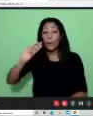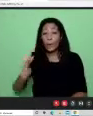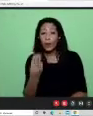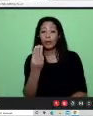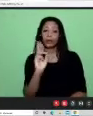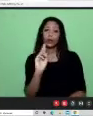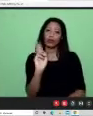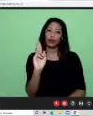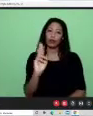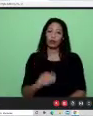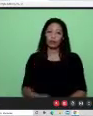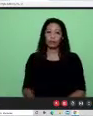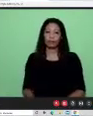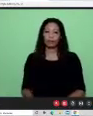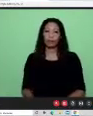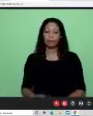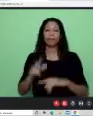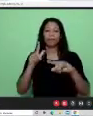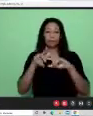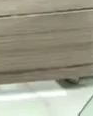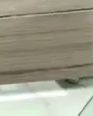vereador Maicon Borges.